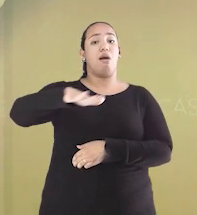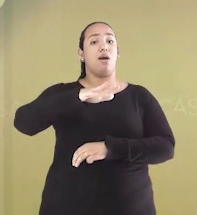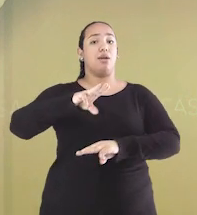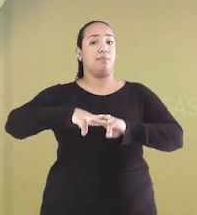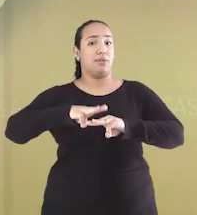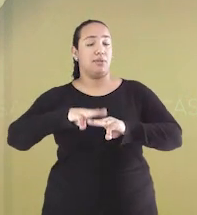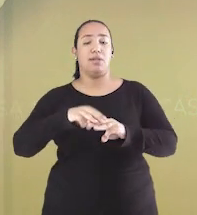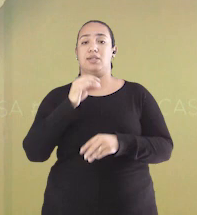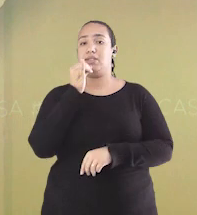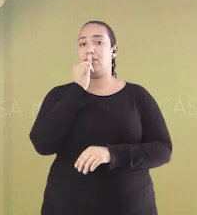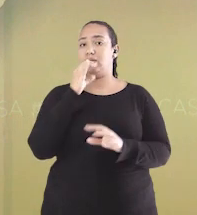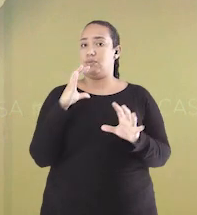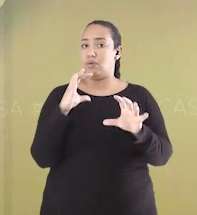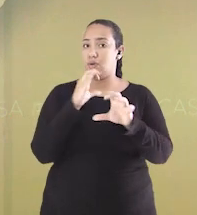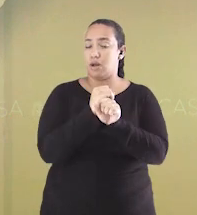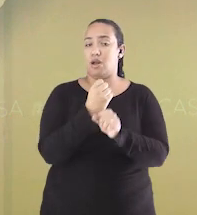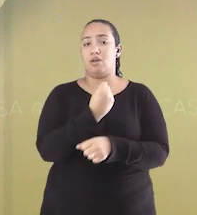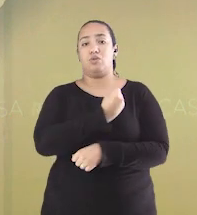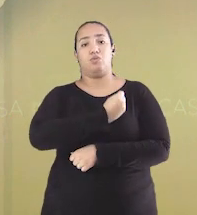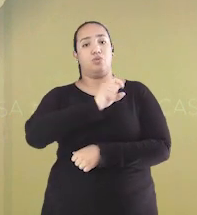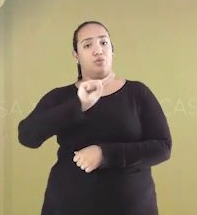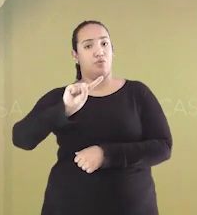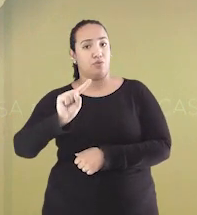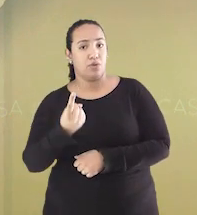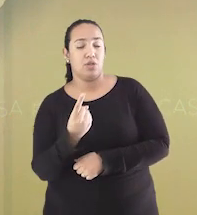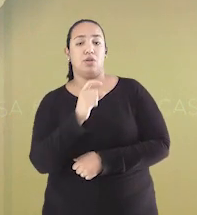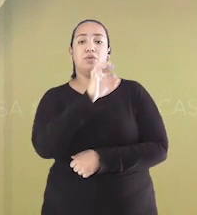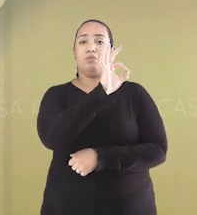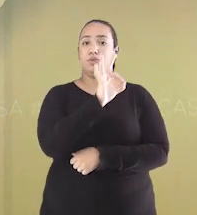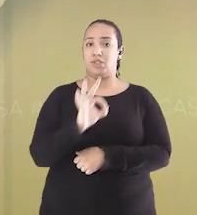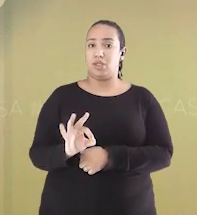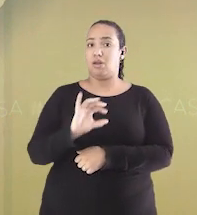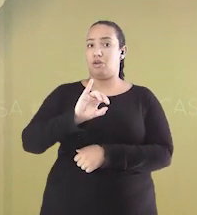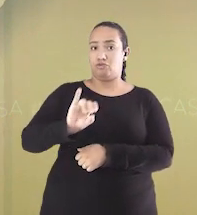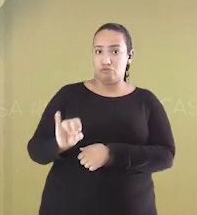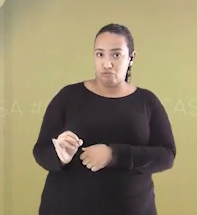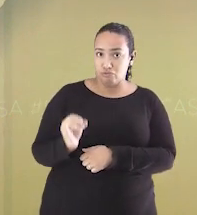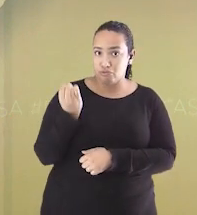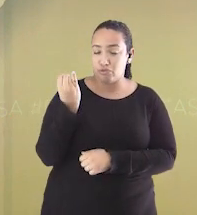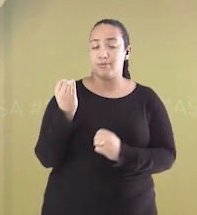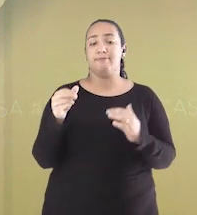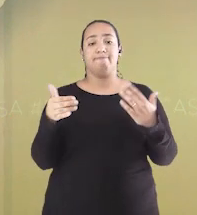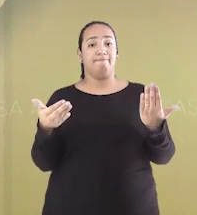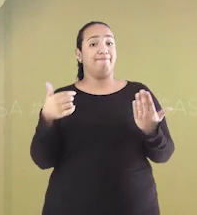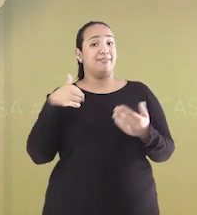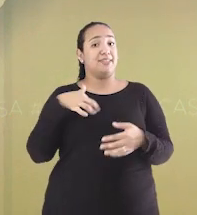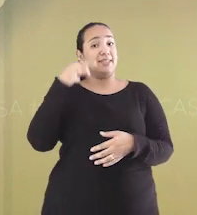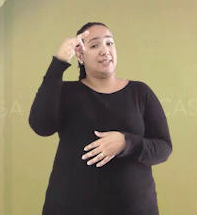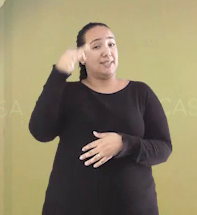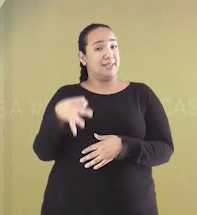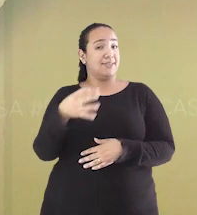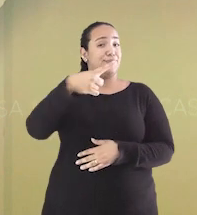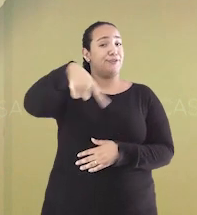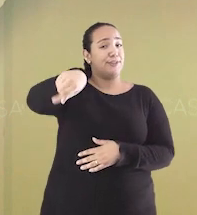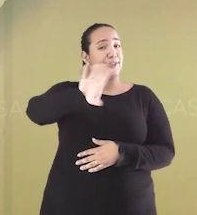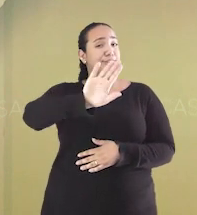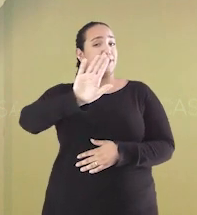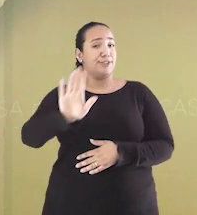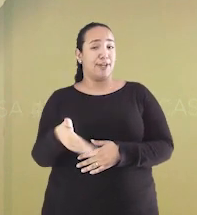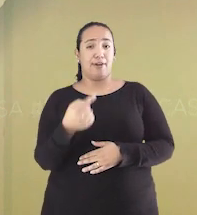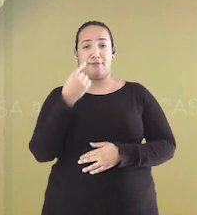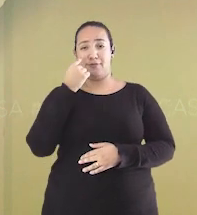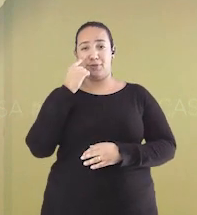números decimais, porcentagem, juros. E tenho certeza que vocês já viram em alguma propaganda